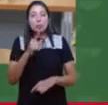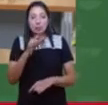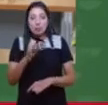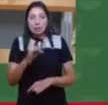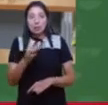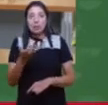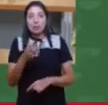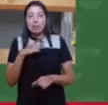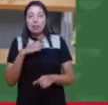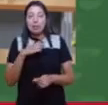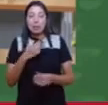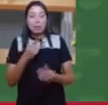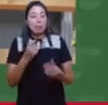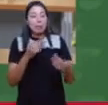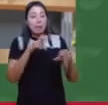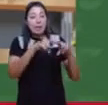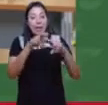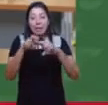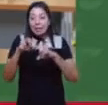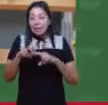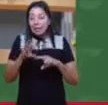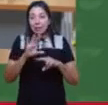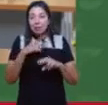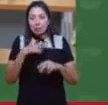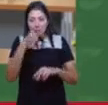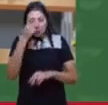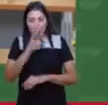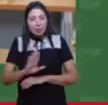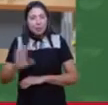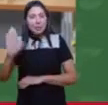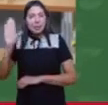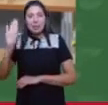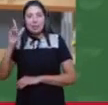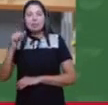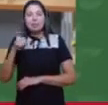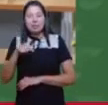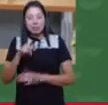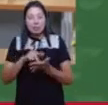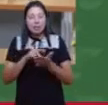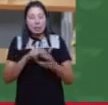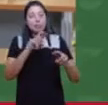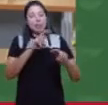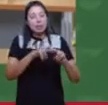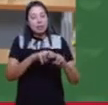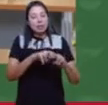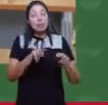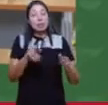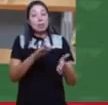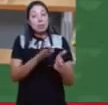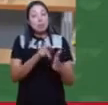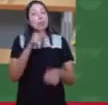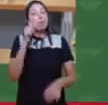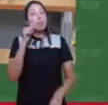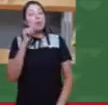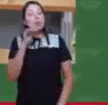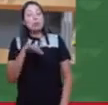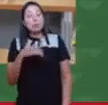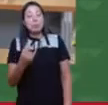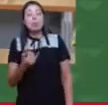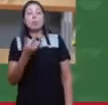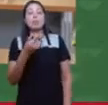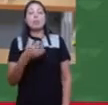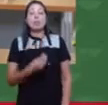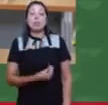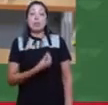ter cadeiras efetivas, não só candidatas, cadeiras efetivas, né, ocupadas por mulheres. Importante é